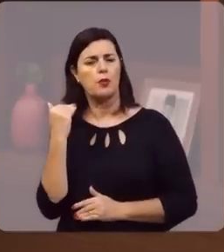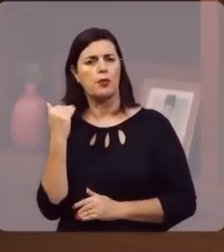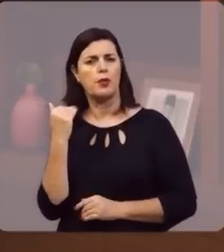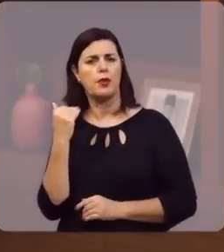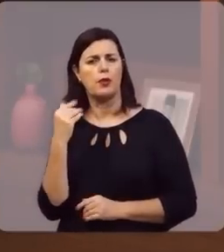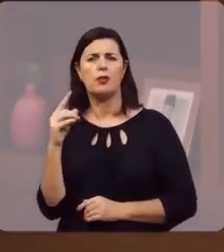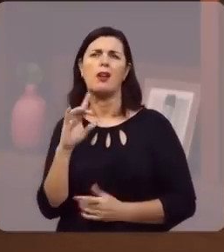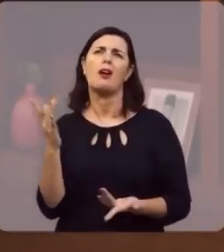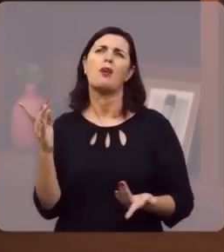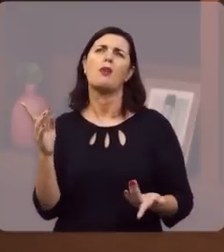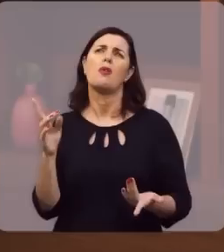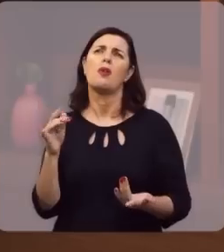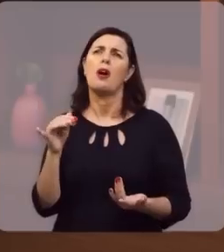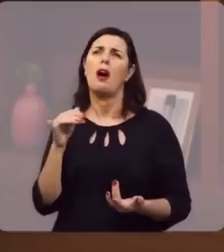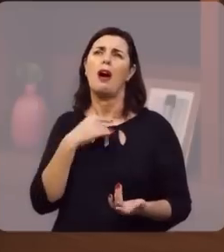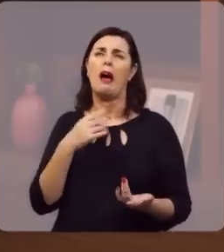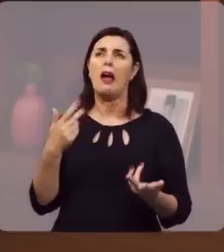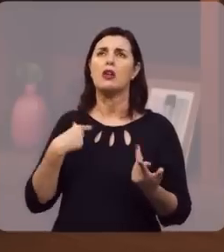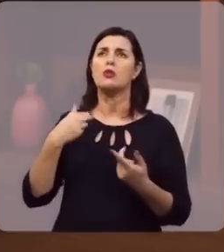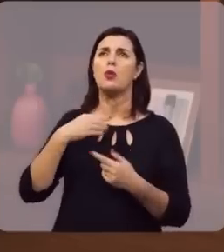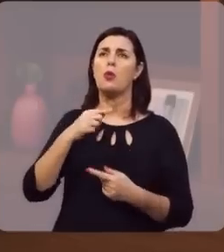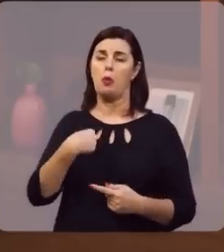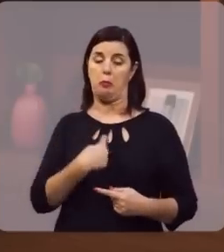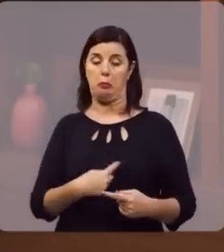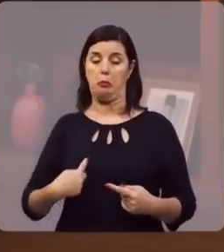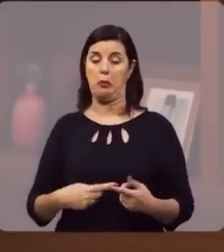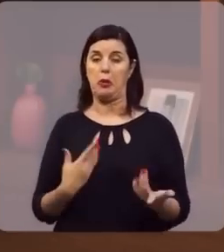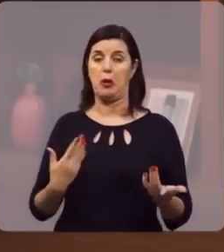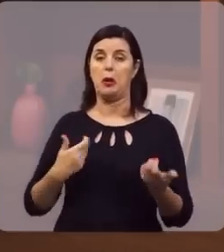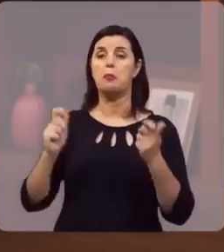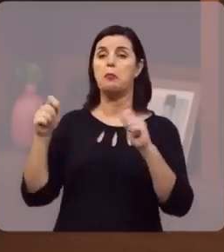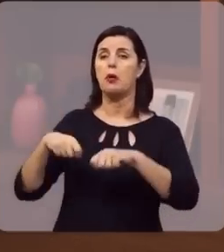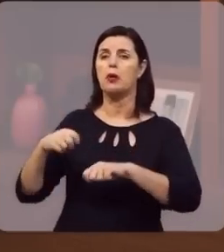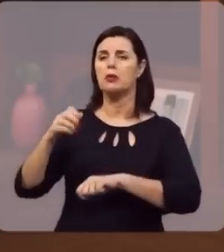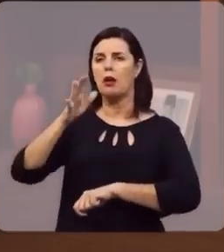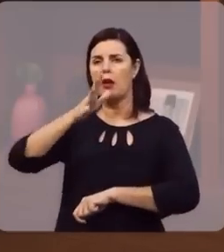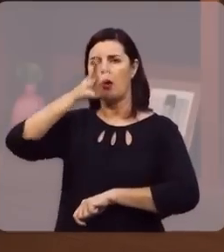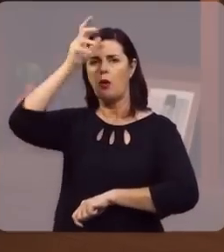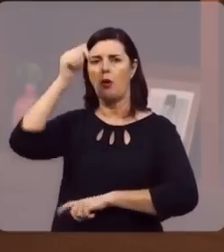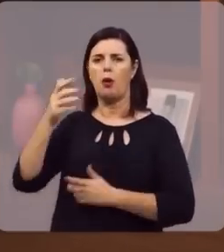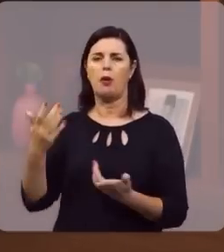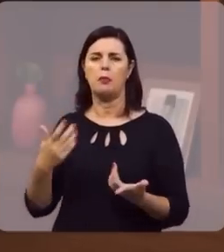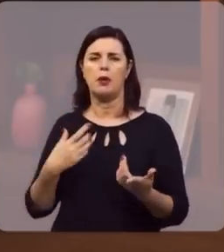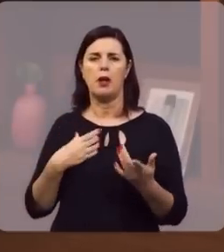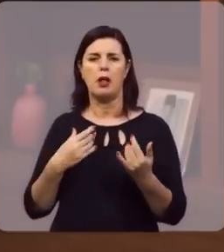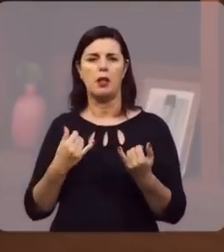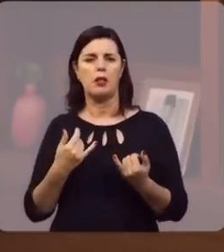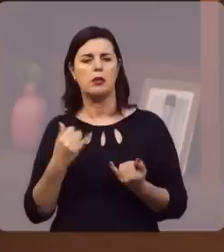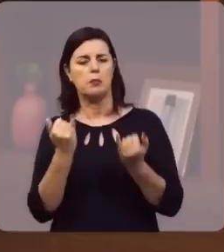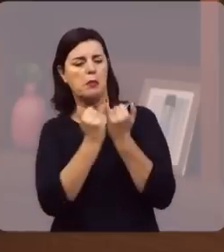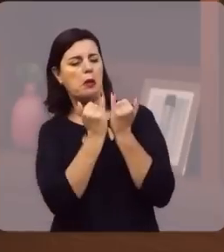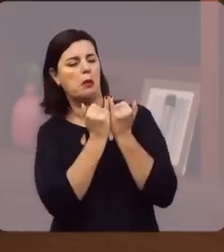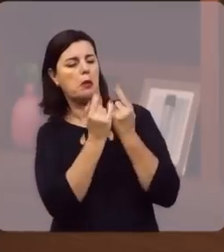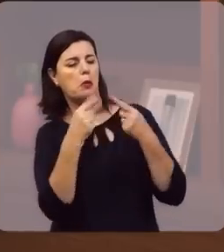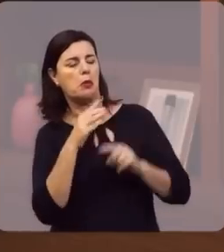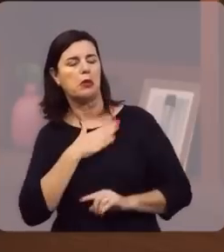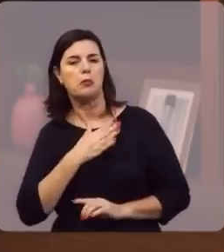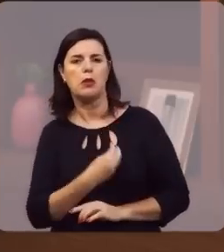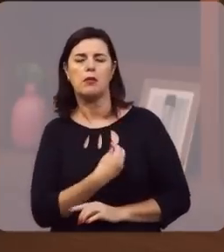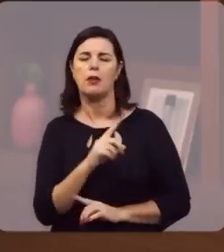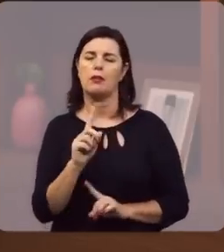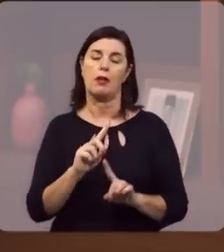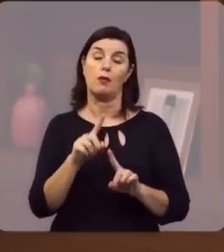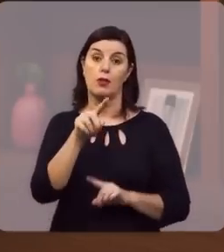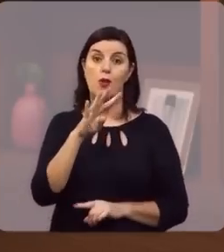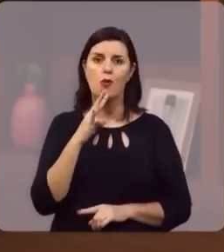não como um mártir não porque sucumbiu o poder de Roma não porque foi uma vítima indefesa das tramas do sinédrio judaico